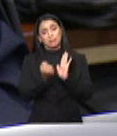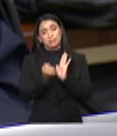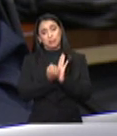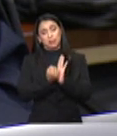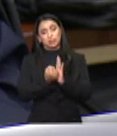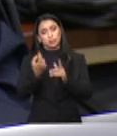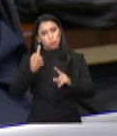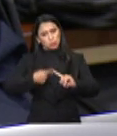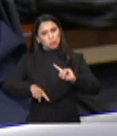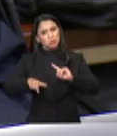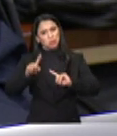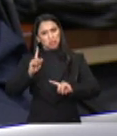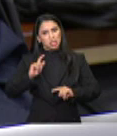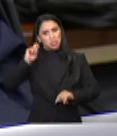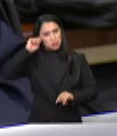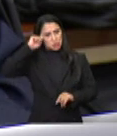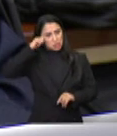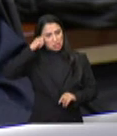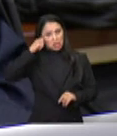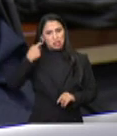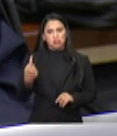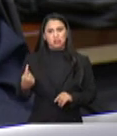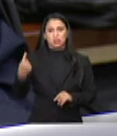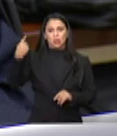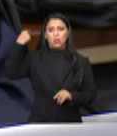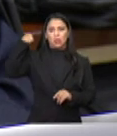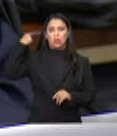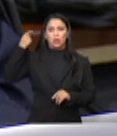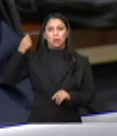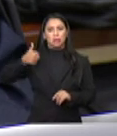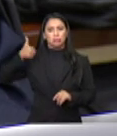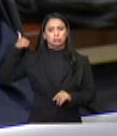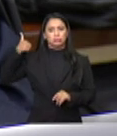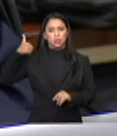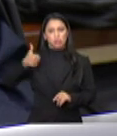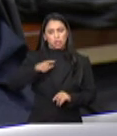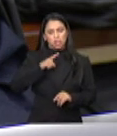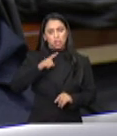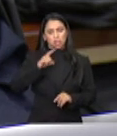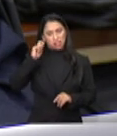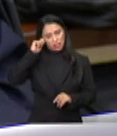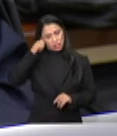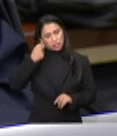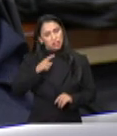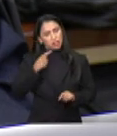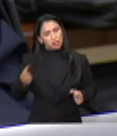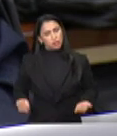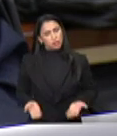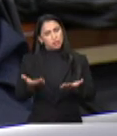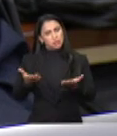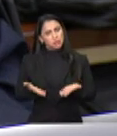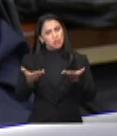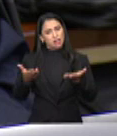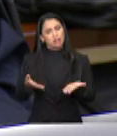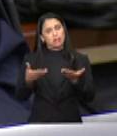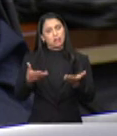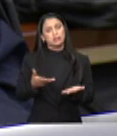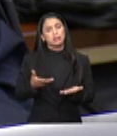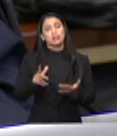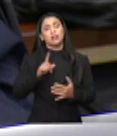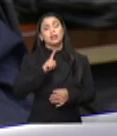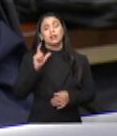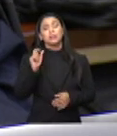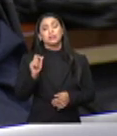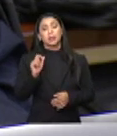negros, símbolos de sucesso de origem africana, que sirvam de motivação e de inspiração para o